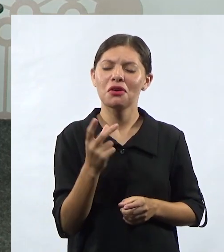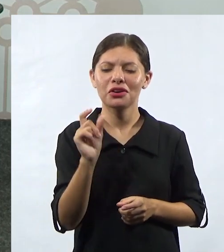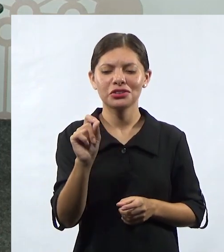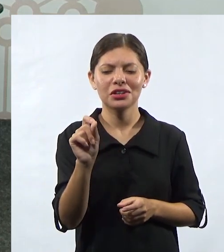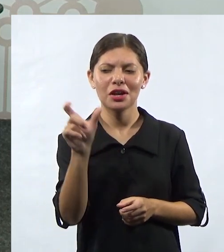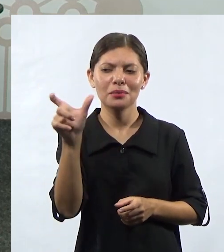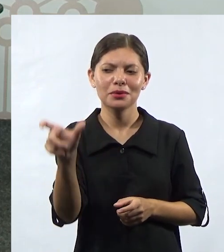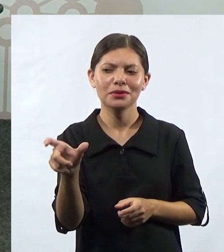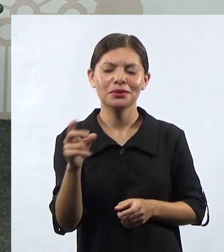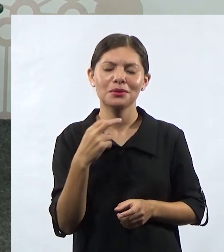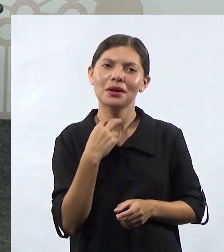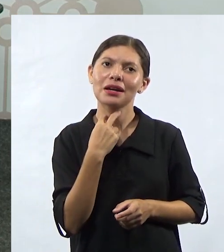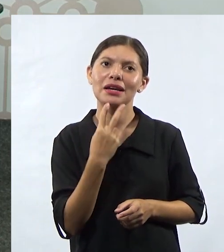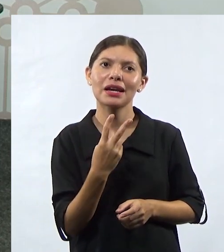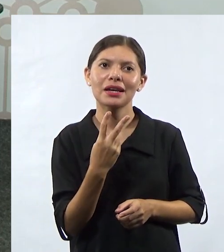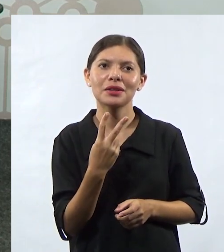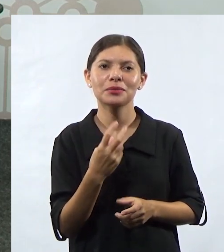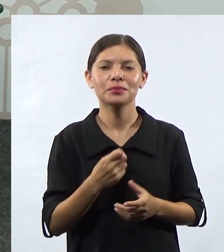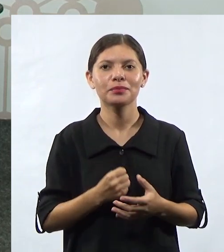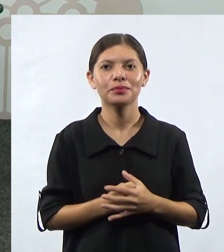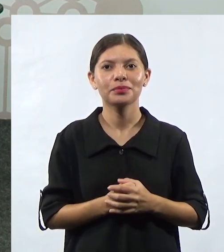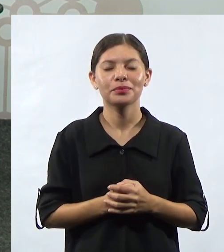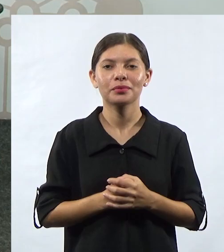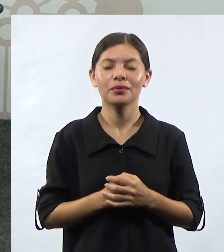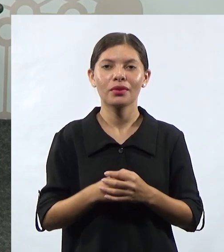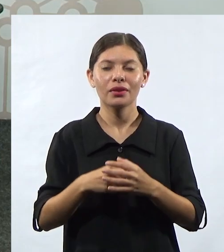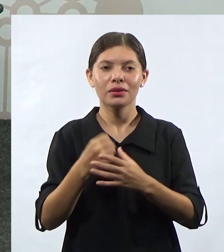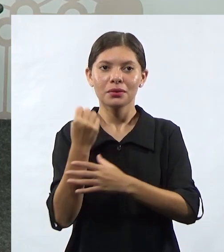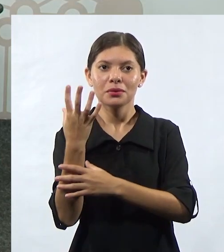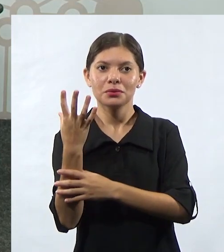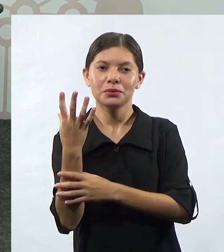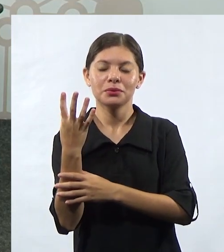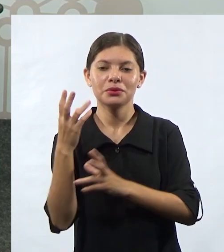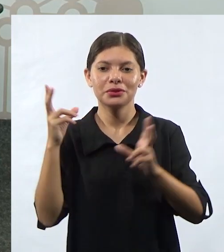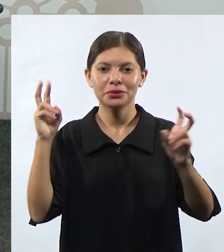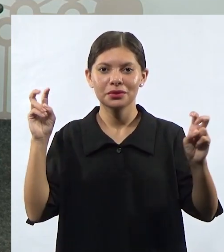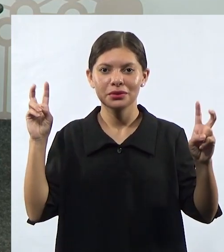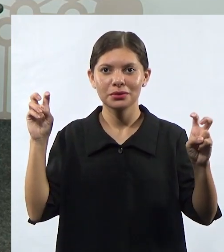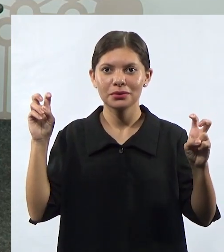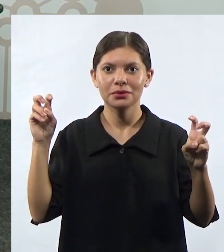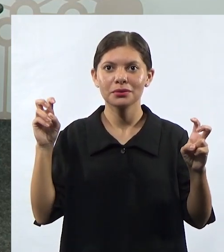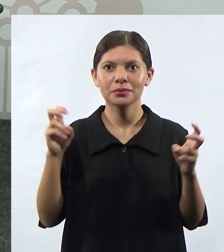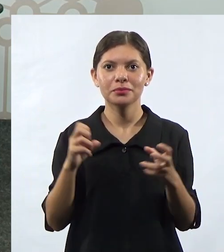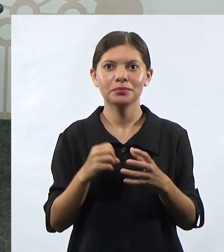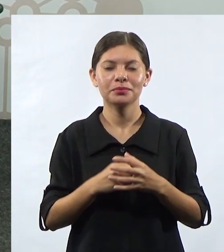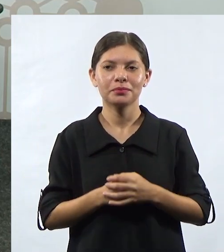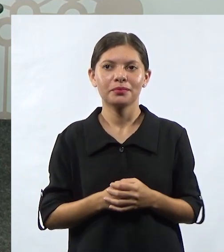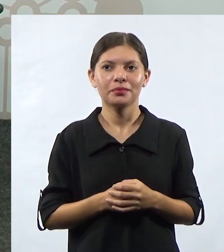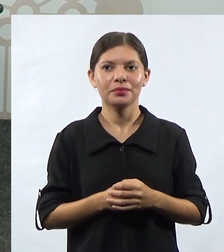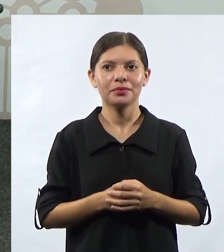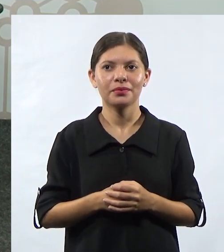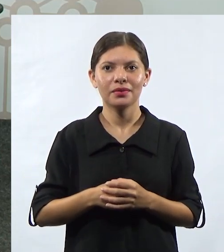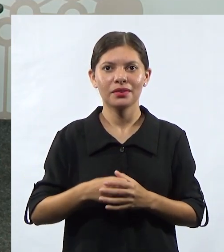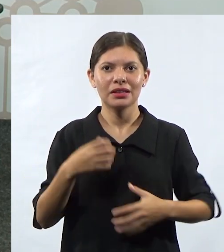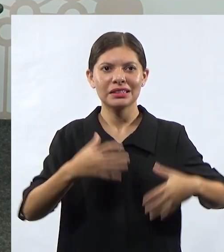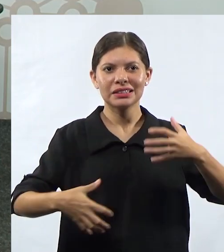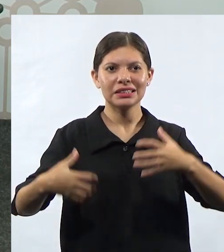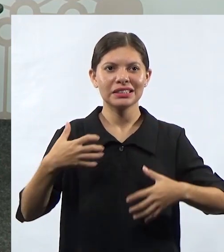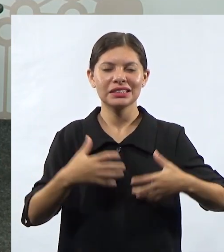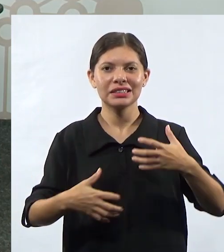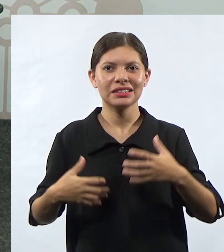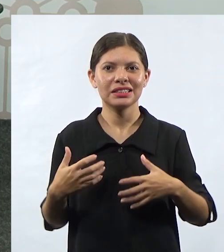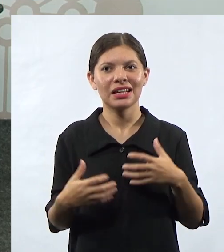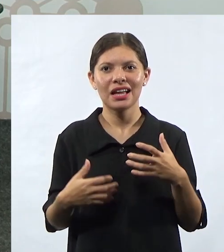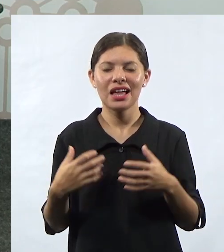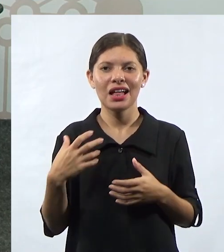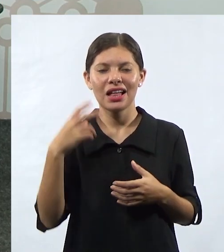está falando. Quem foi que entende? Porque às vezes surge um assunto, né, que deixa mais acalorado, né? Fala, eu lembro